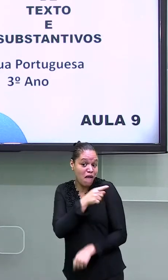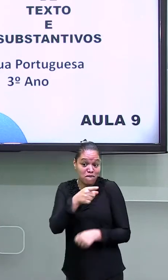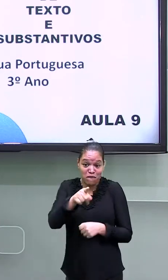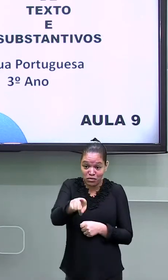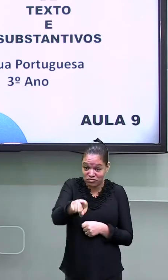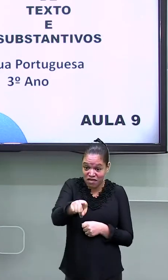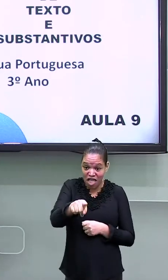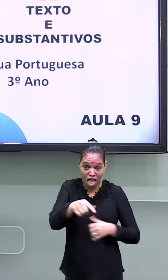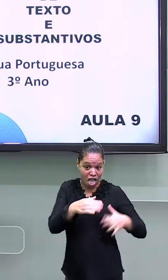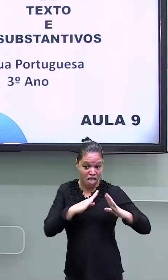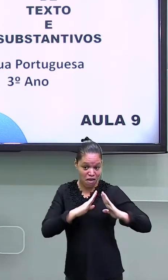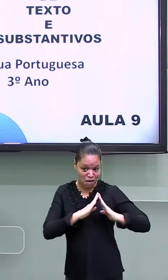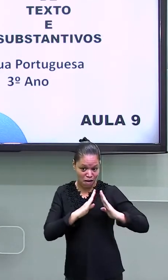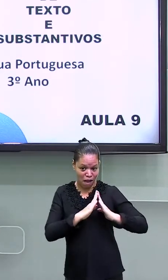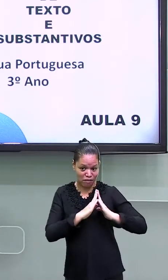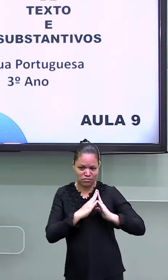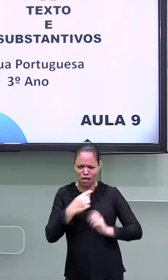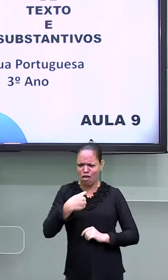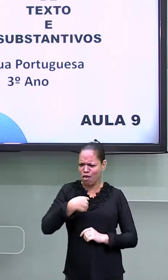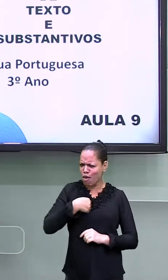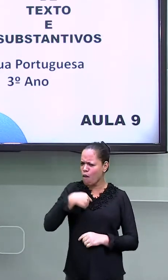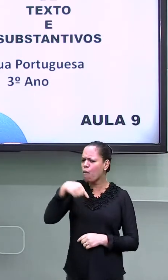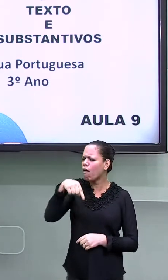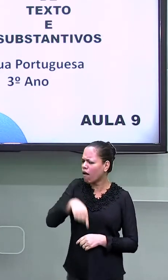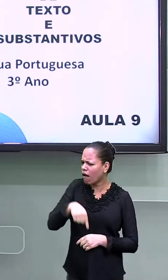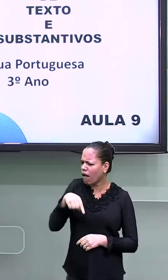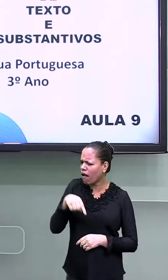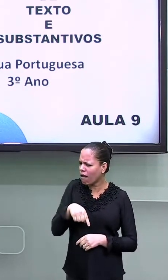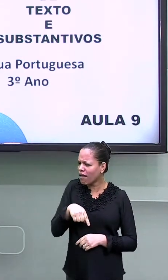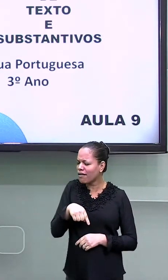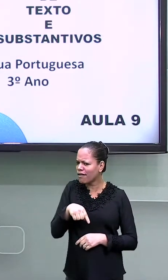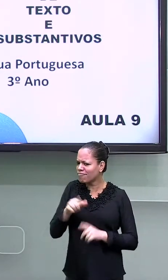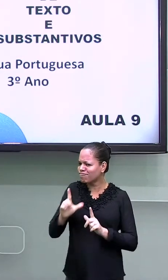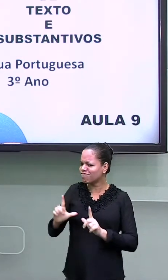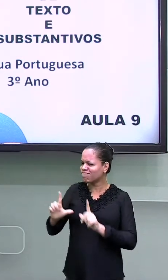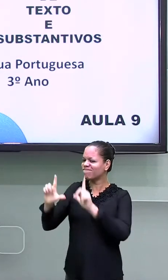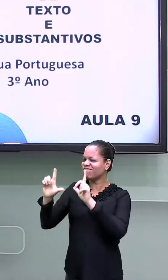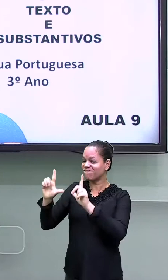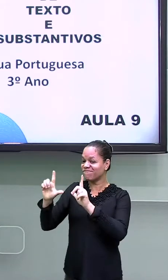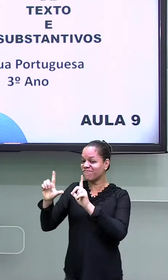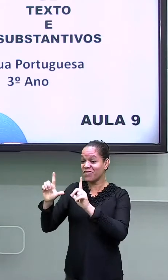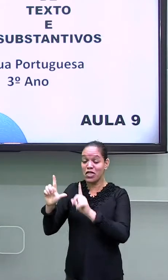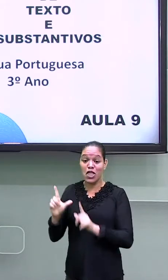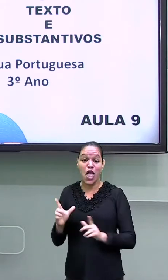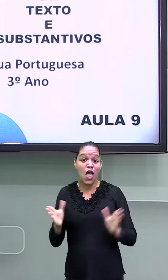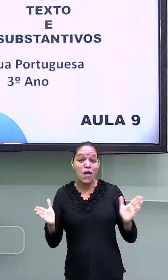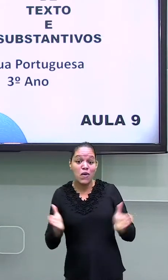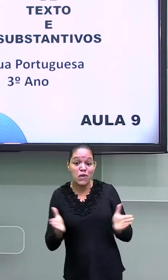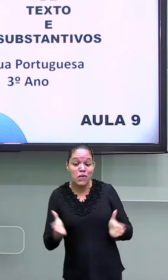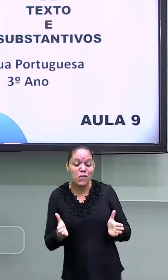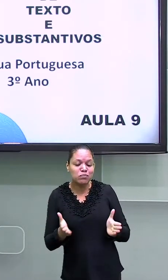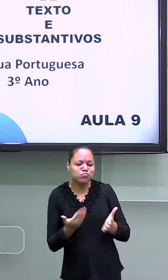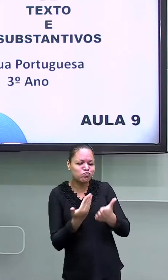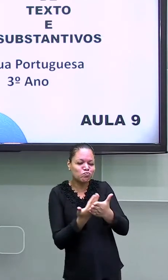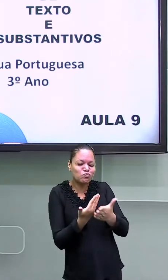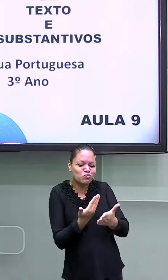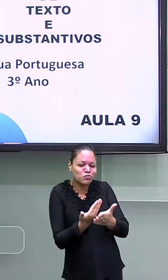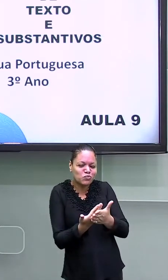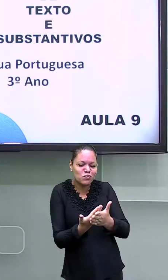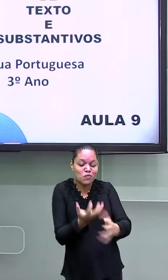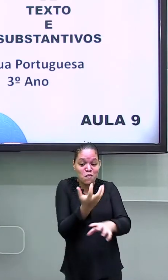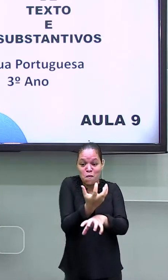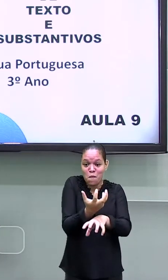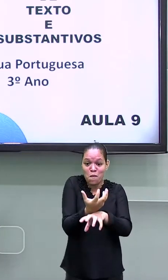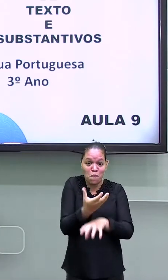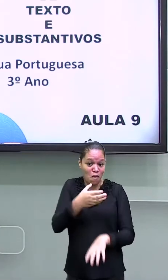estou aqui. E hoje, excepcionalmente, eu vou estar trabalhando com vocês o componente curricular Língua Portuguesa. O tema da nossa